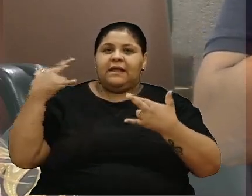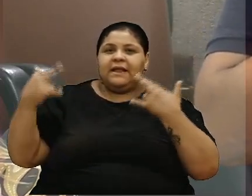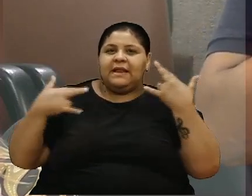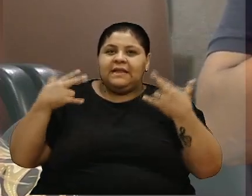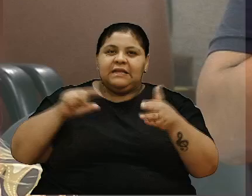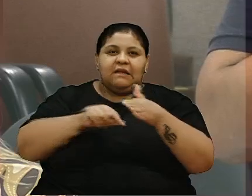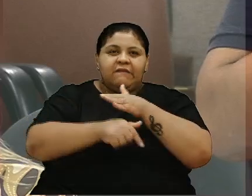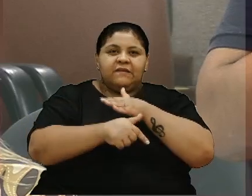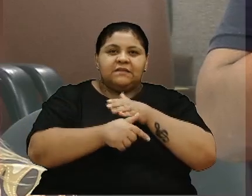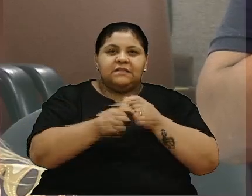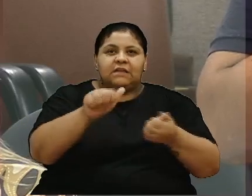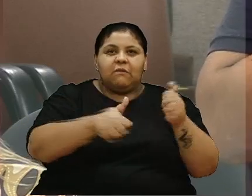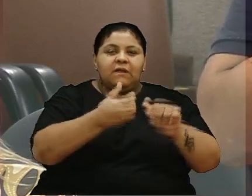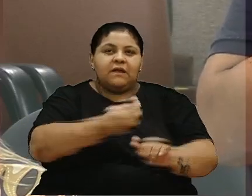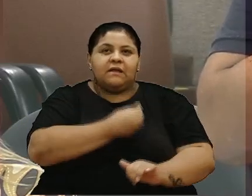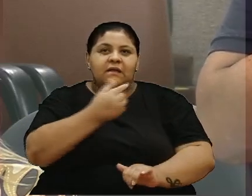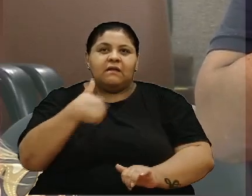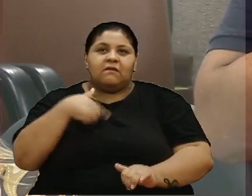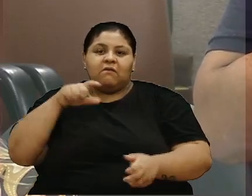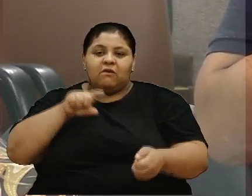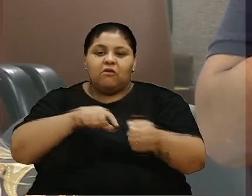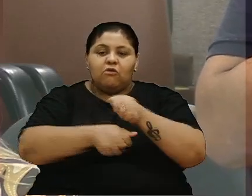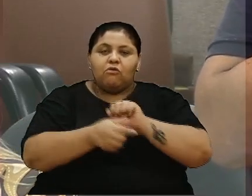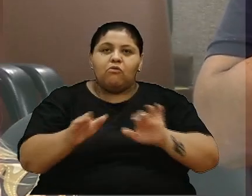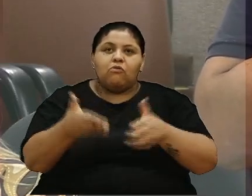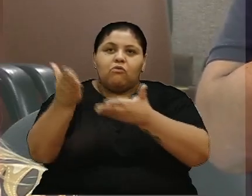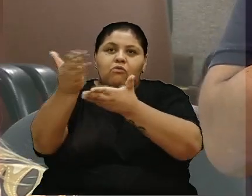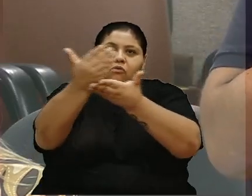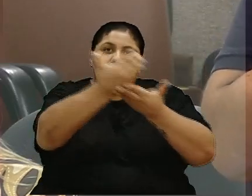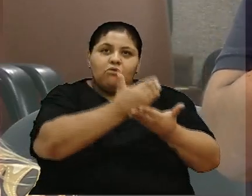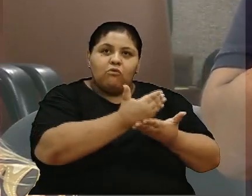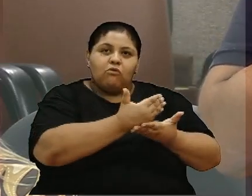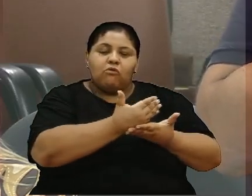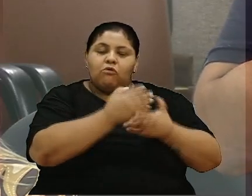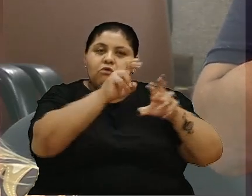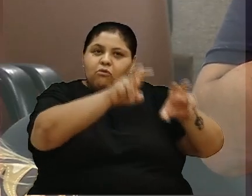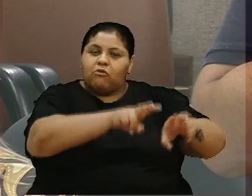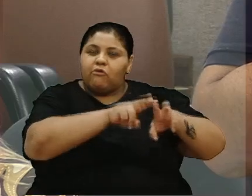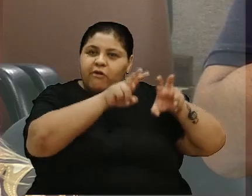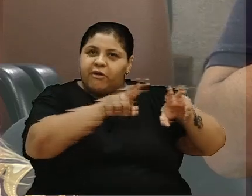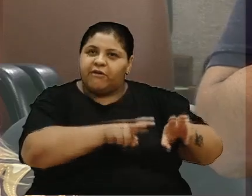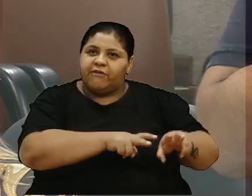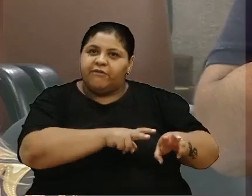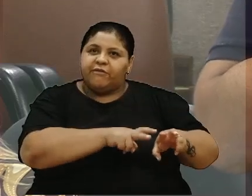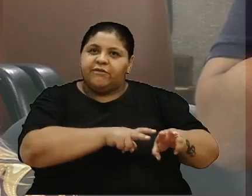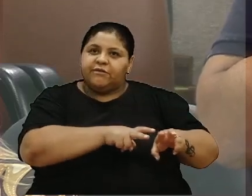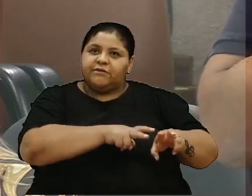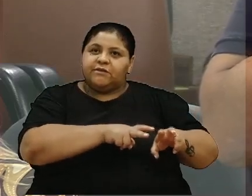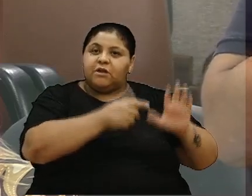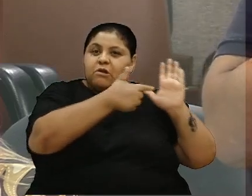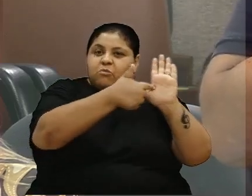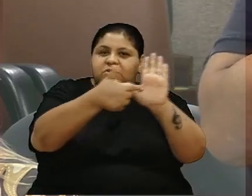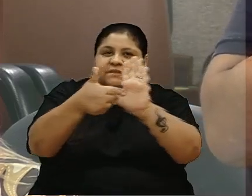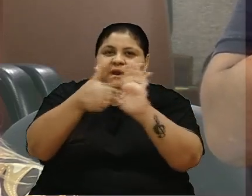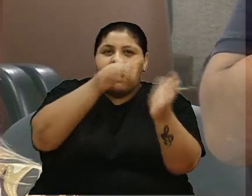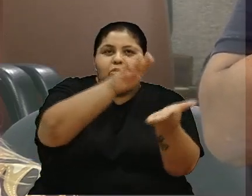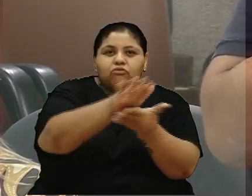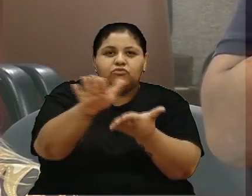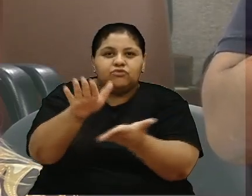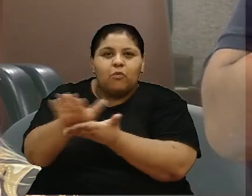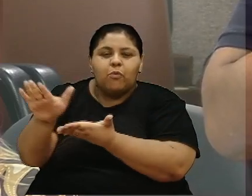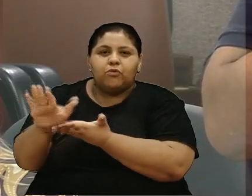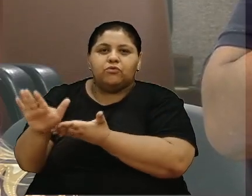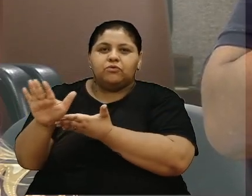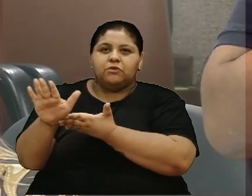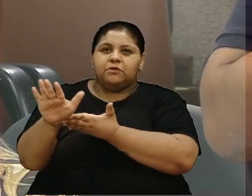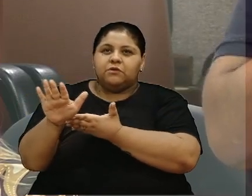prefiro investir numa festa das colheitas para os produtores trazerem os seus produtos para mostrarem para a